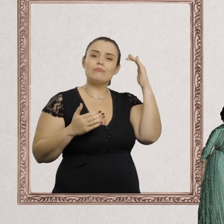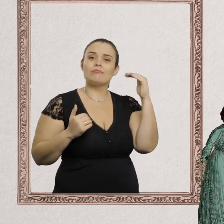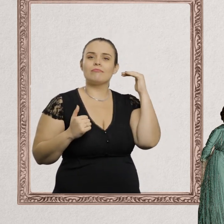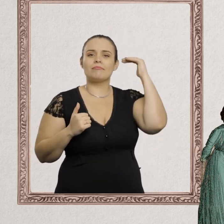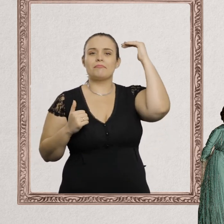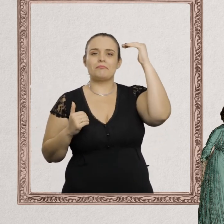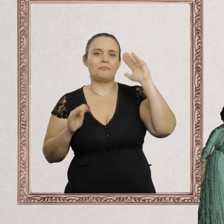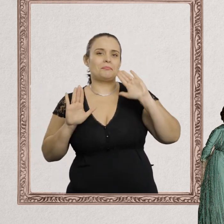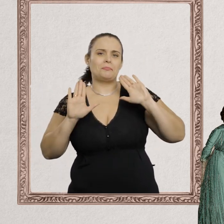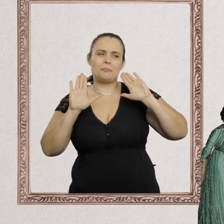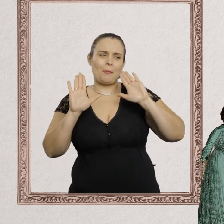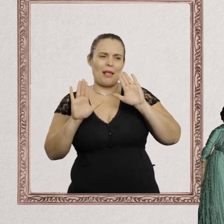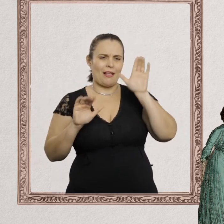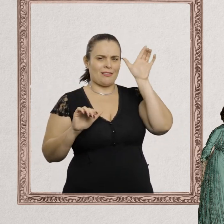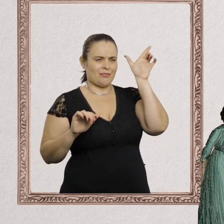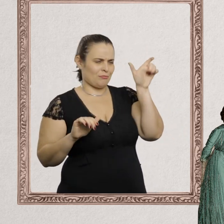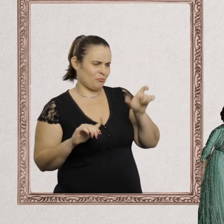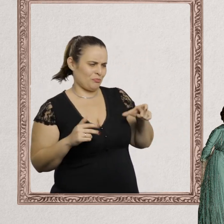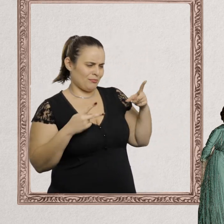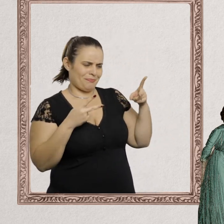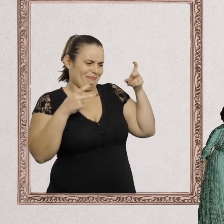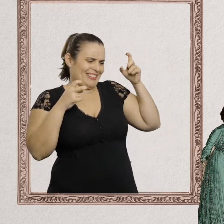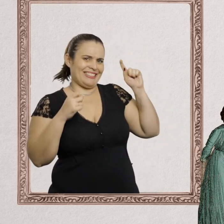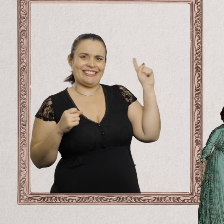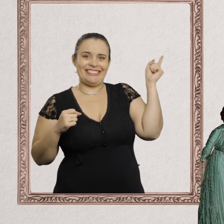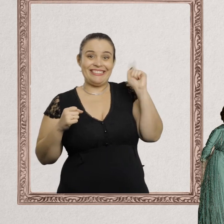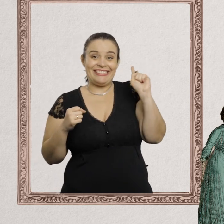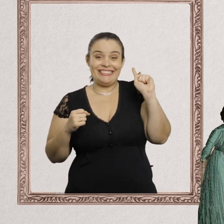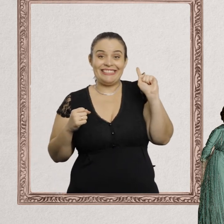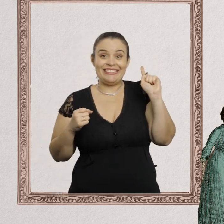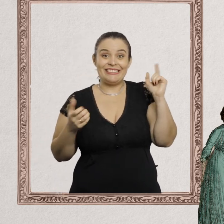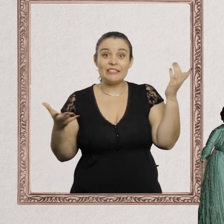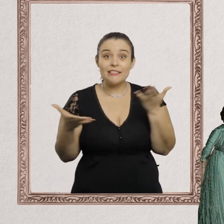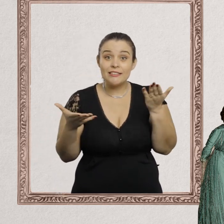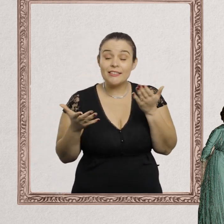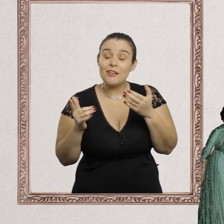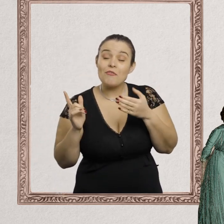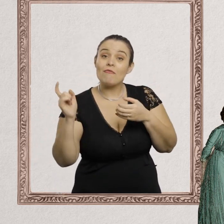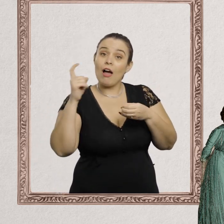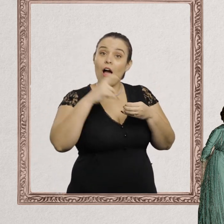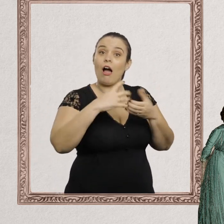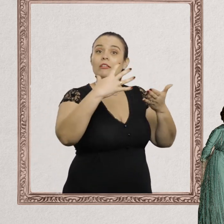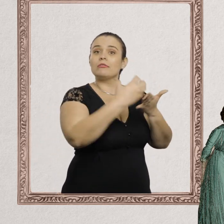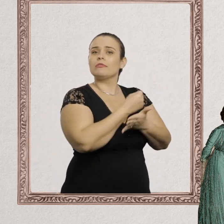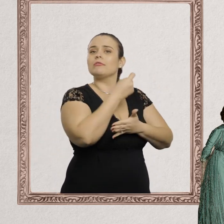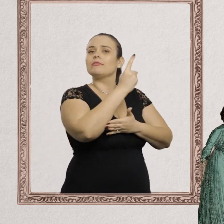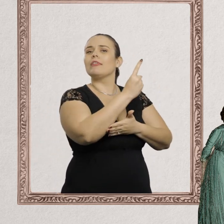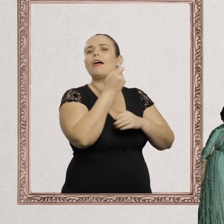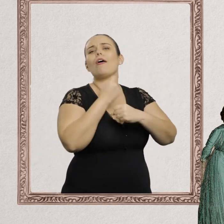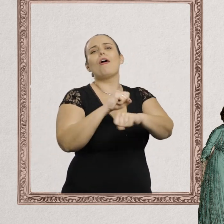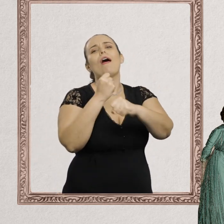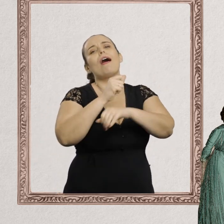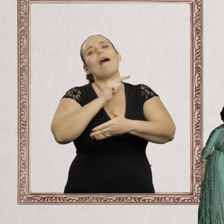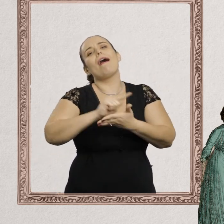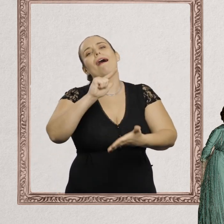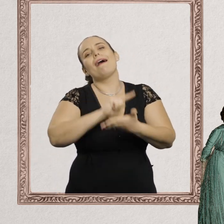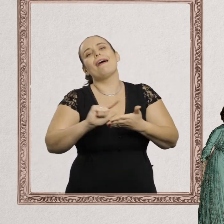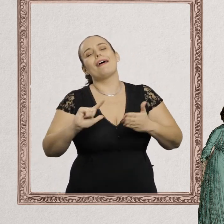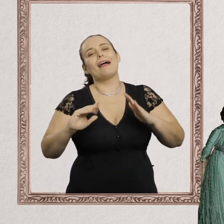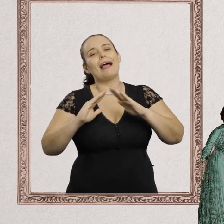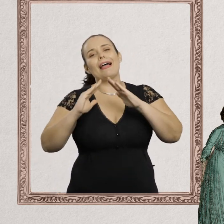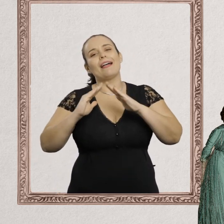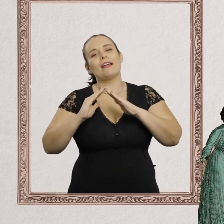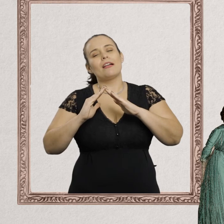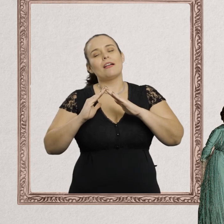agora era uma adulta, mas Peter não notou nenhuma diferença. Peter tinha vindo buscar Wendy para a faxina